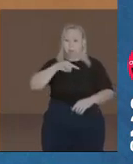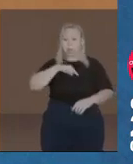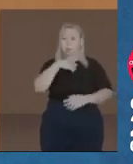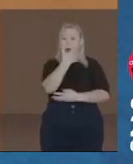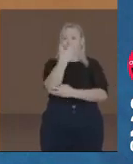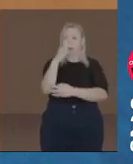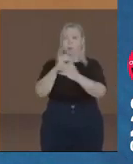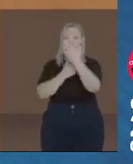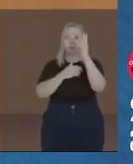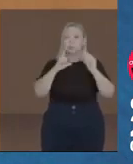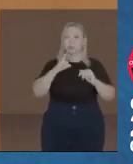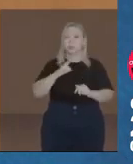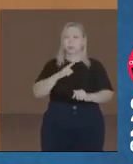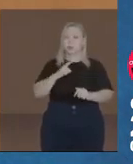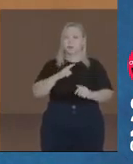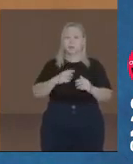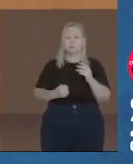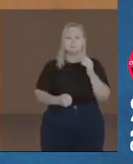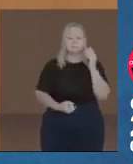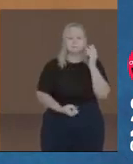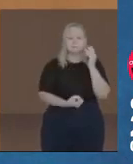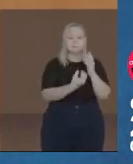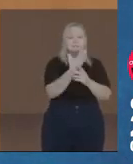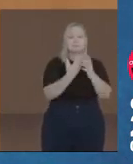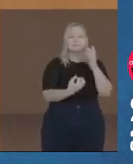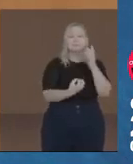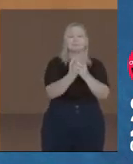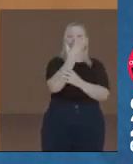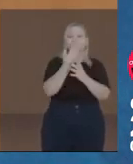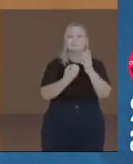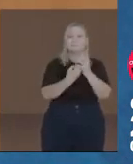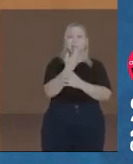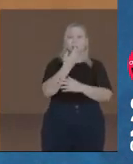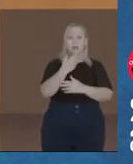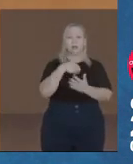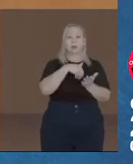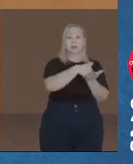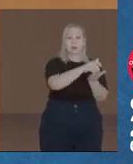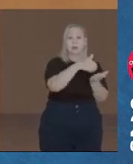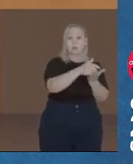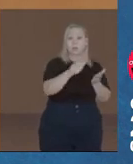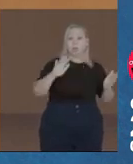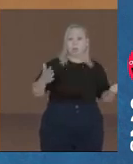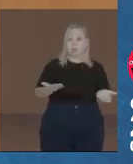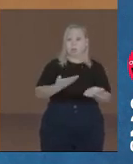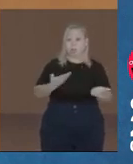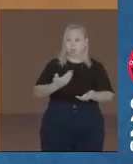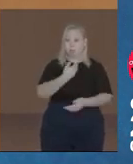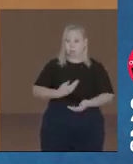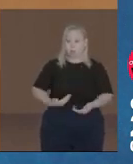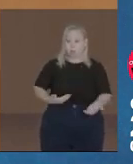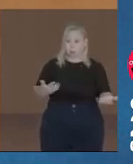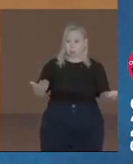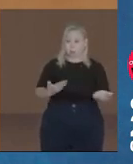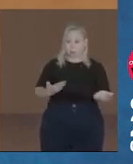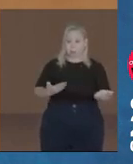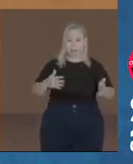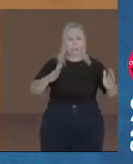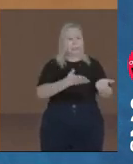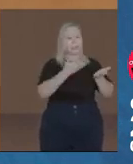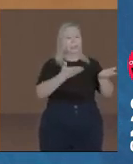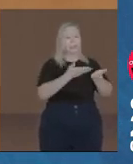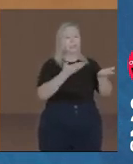Meus amigos e minhas amigas, acreditamos num mundo cada vez mais plural, unido em torno de valores